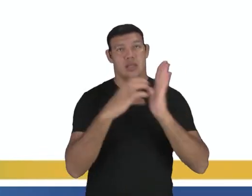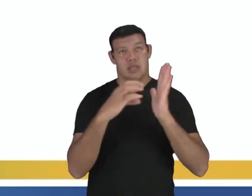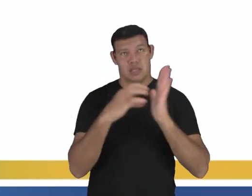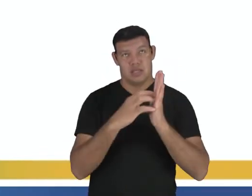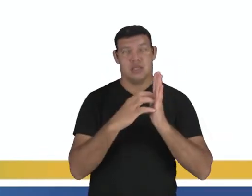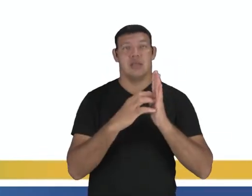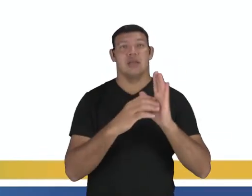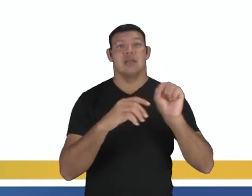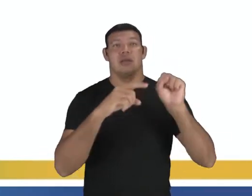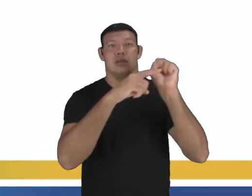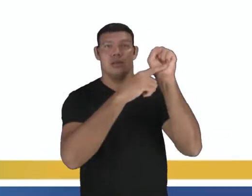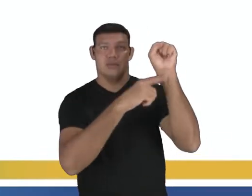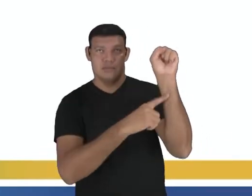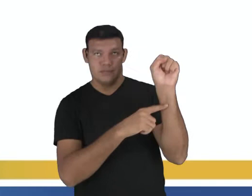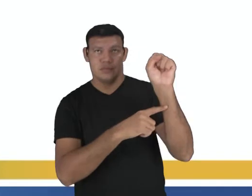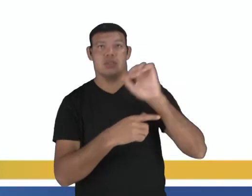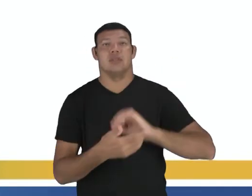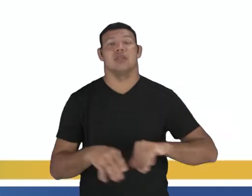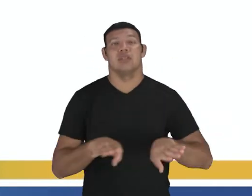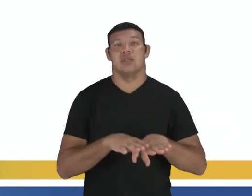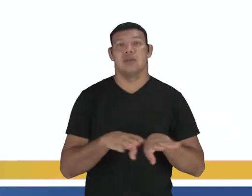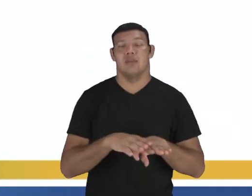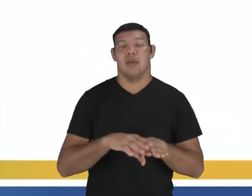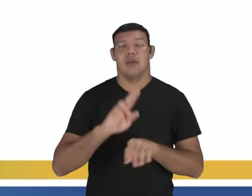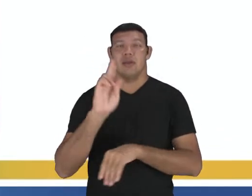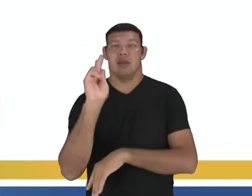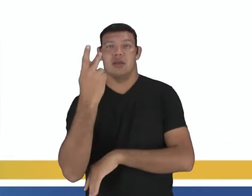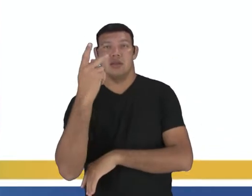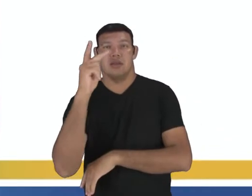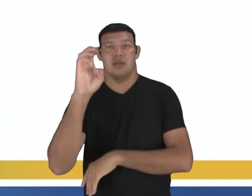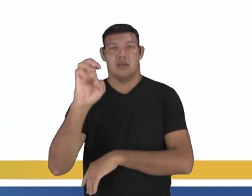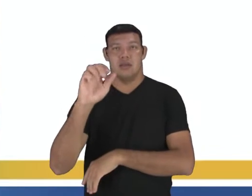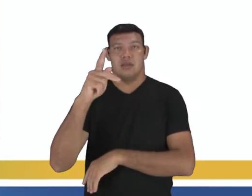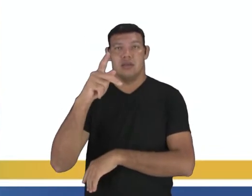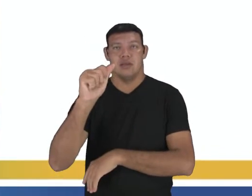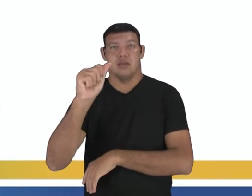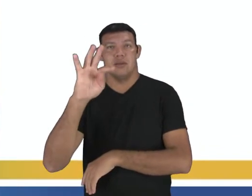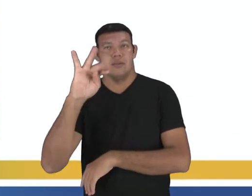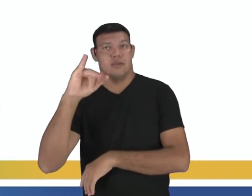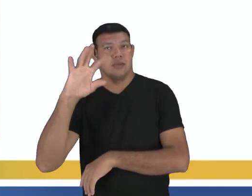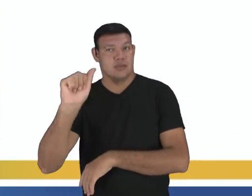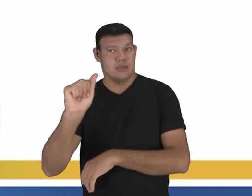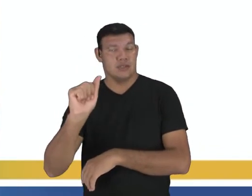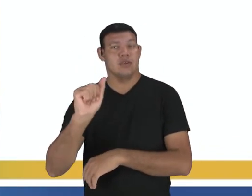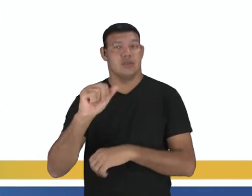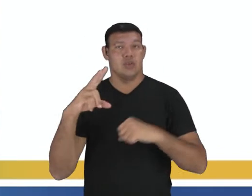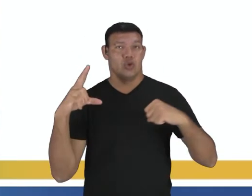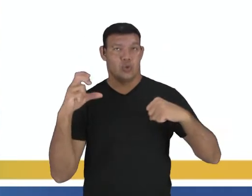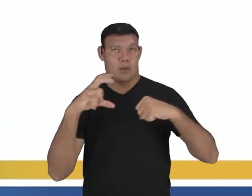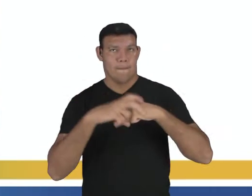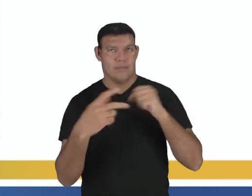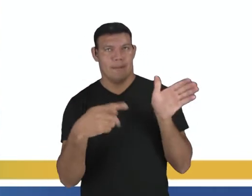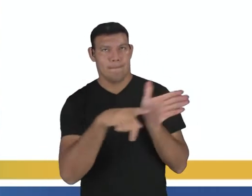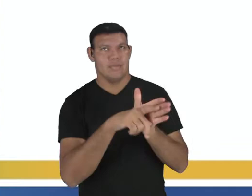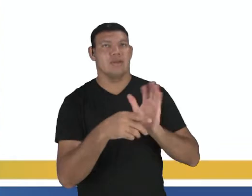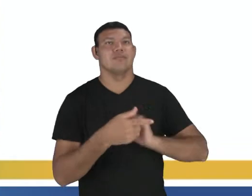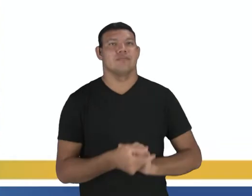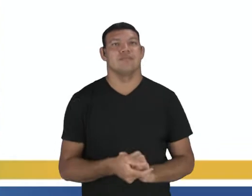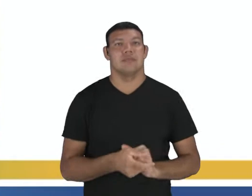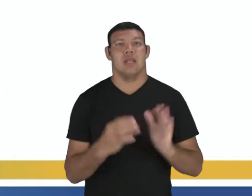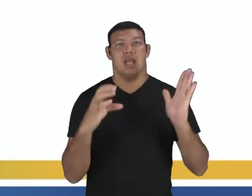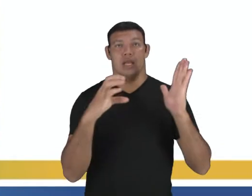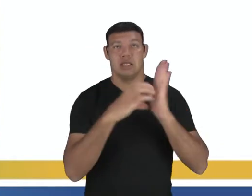HIV, a sífilis e as hepatites virais, tá? Começando pela AIDS, tá, gente? A AIDS é a síndrome